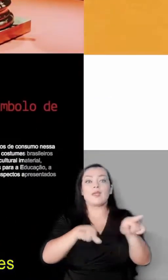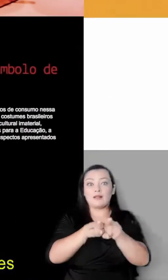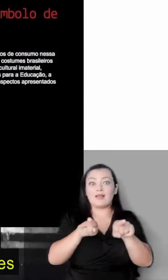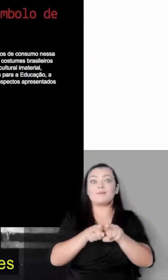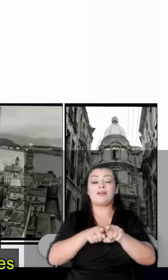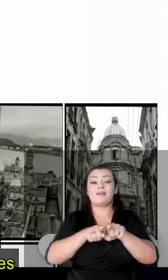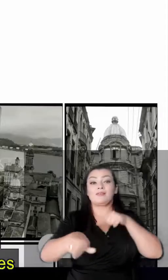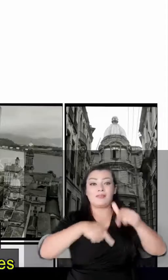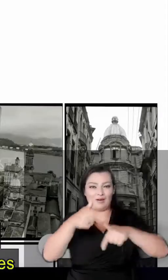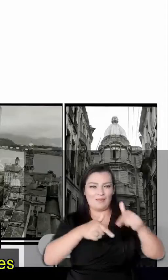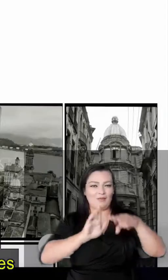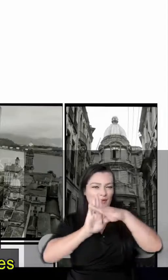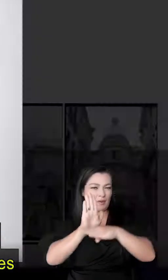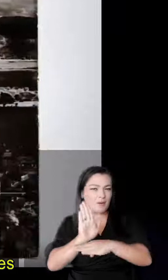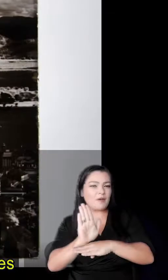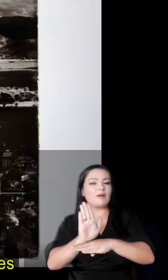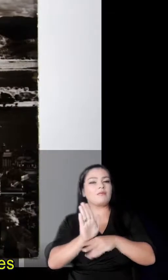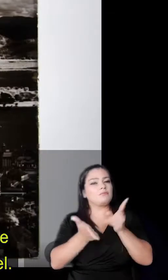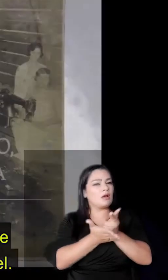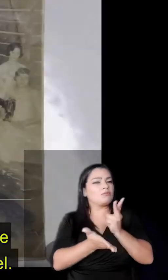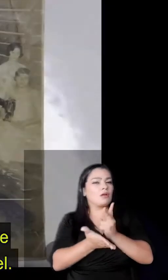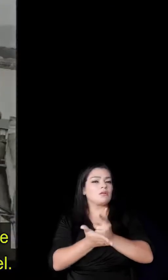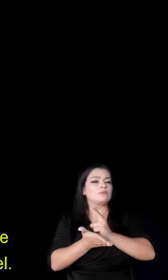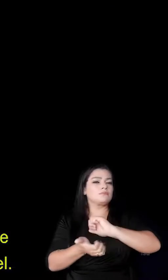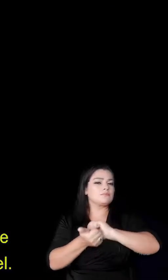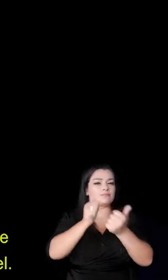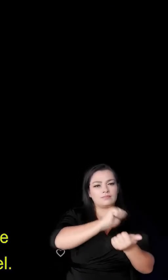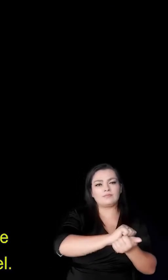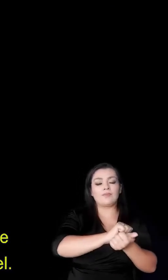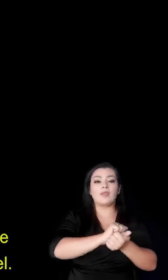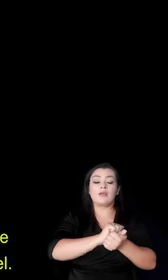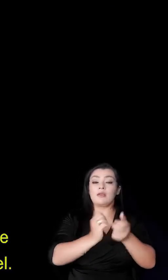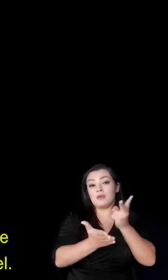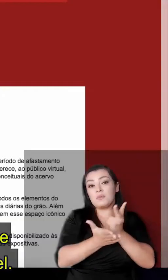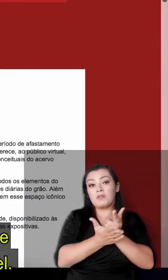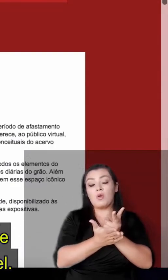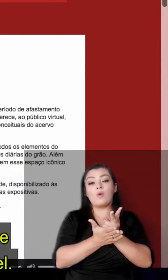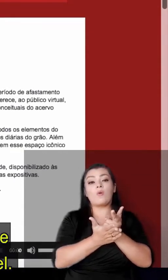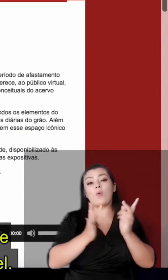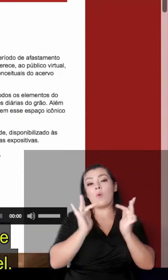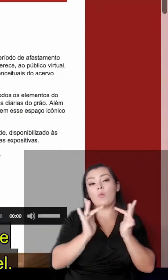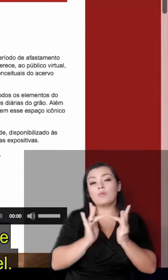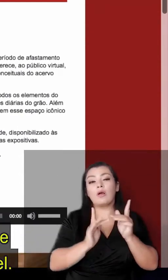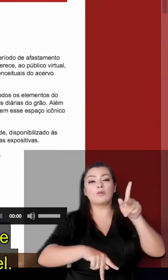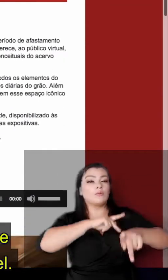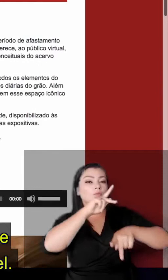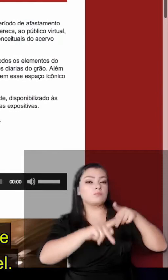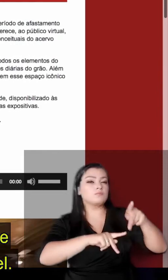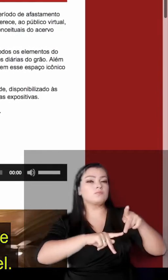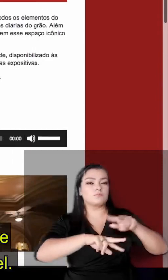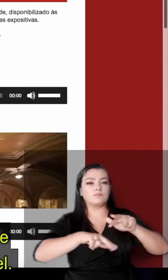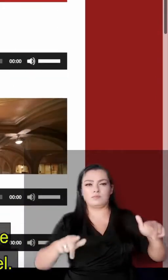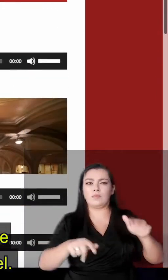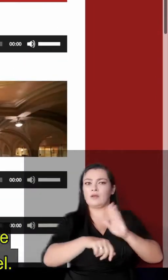de forma adaptada e manter as conexões dos públicos com o museu e suas coleções, o que para nós era realmente um